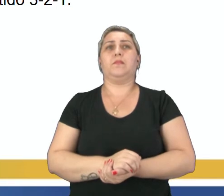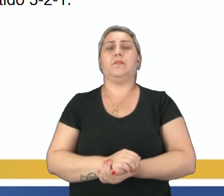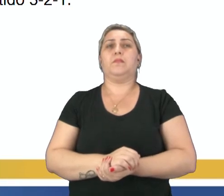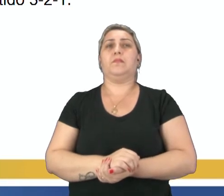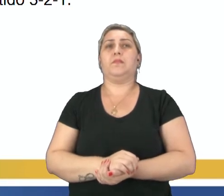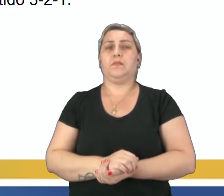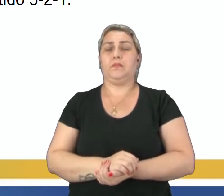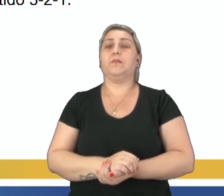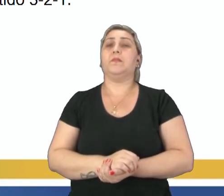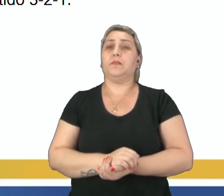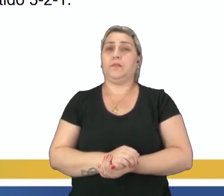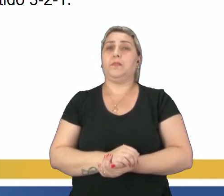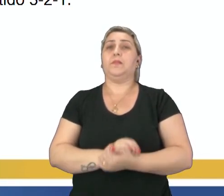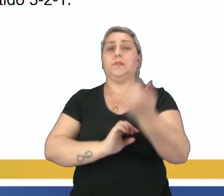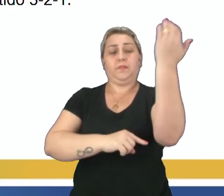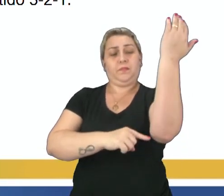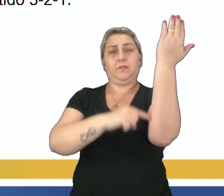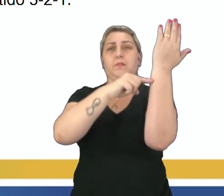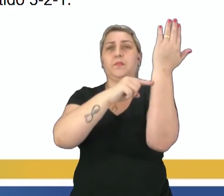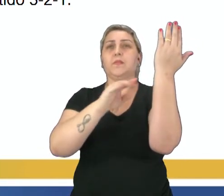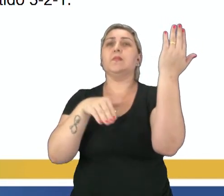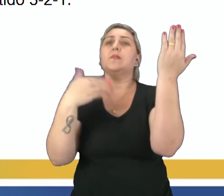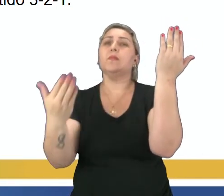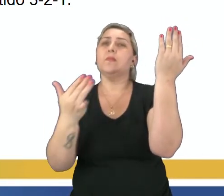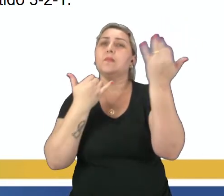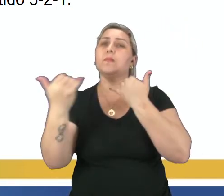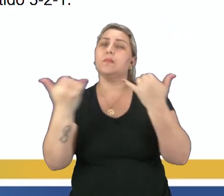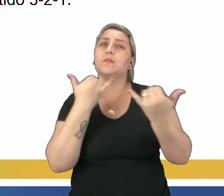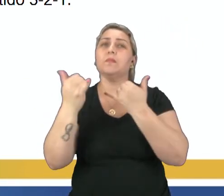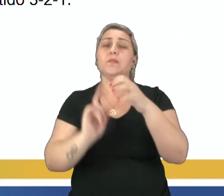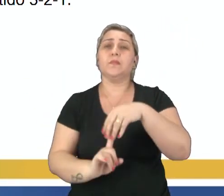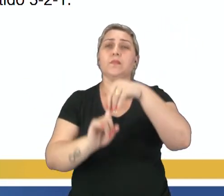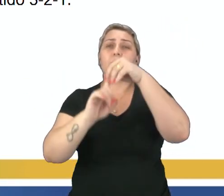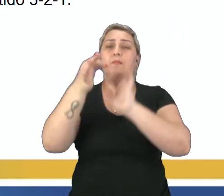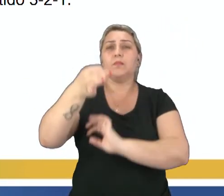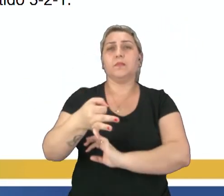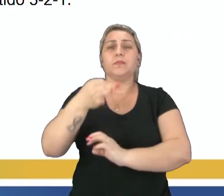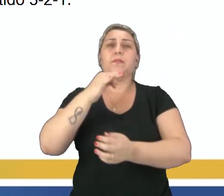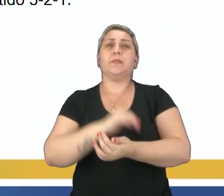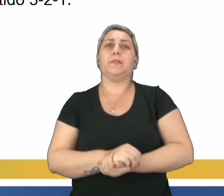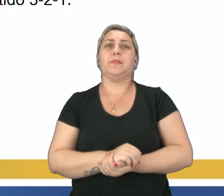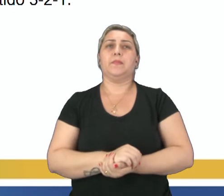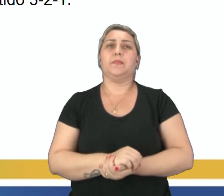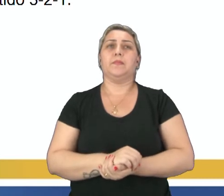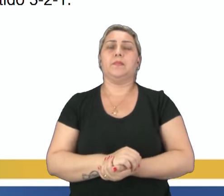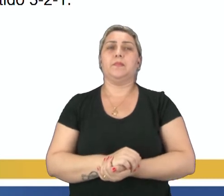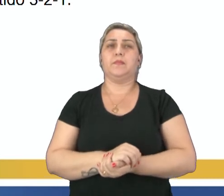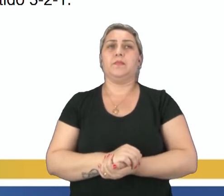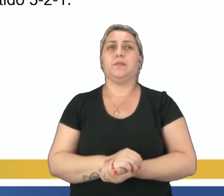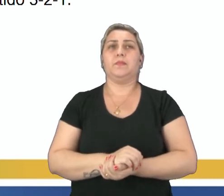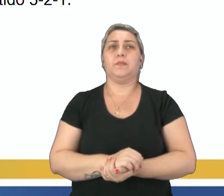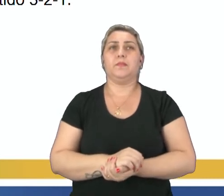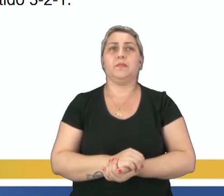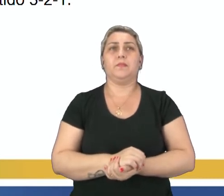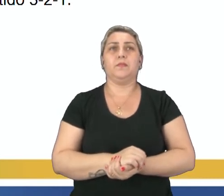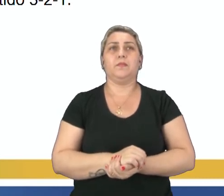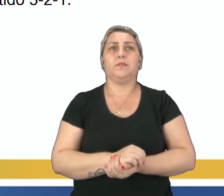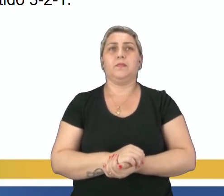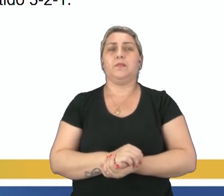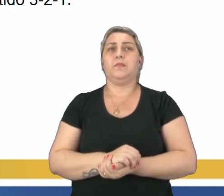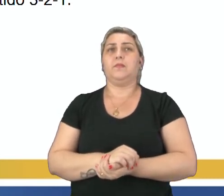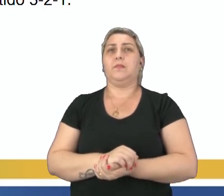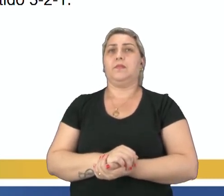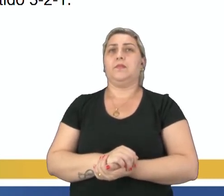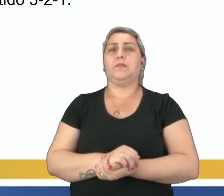fazer esse transporte. E aí, o que fica a cargo do sistema nervoso vai ser que a gente tenha uma resposta aos estímulos